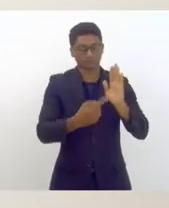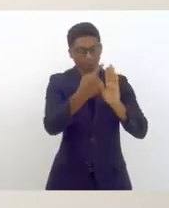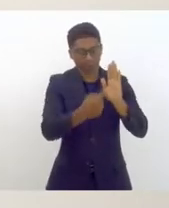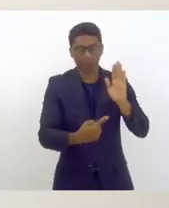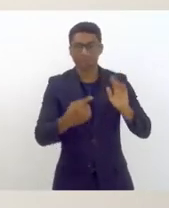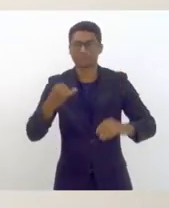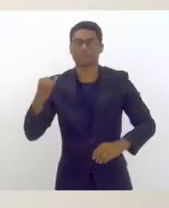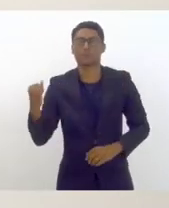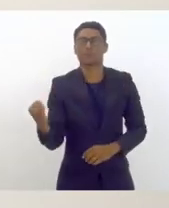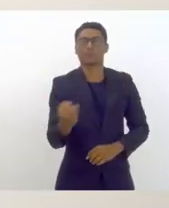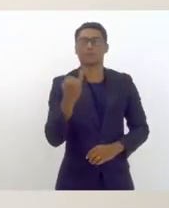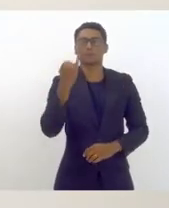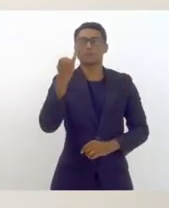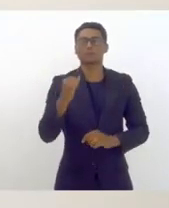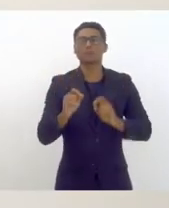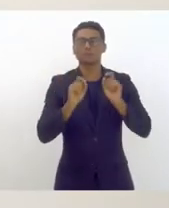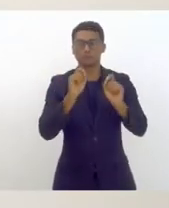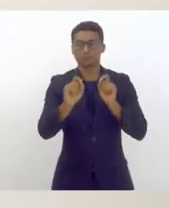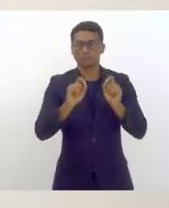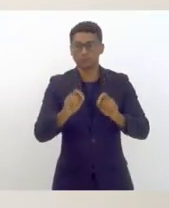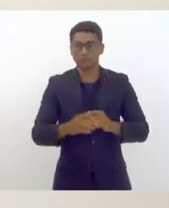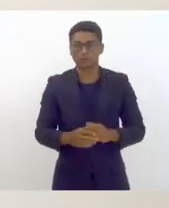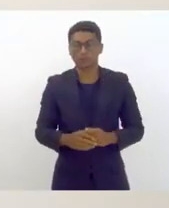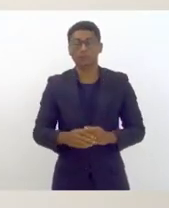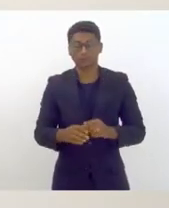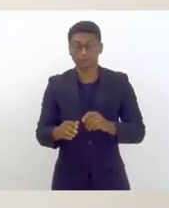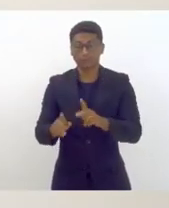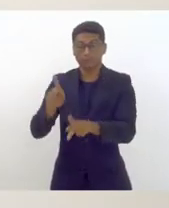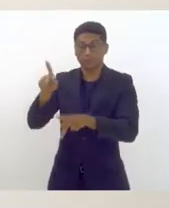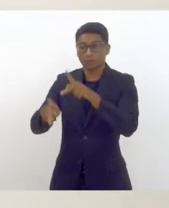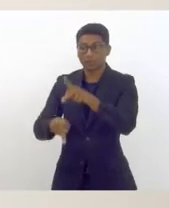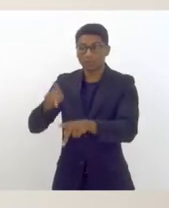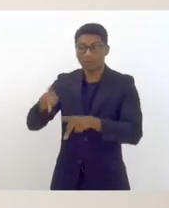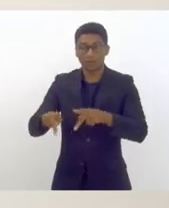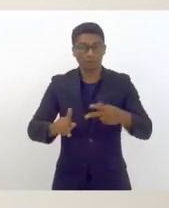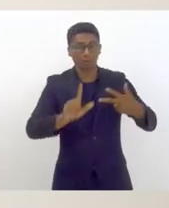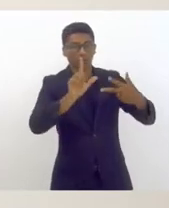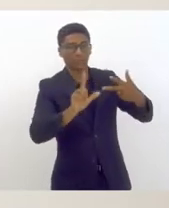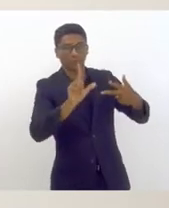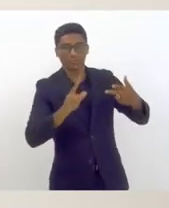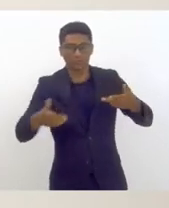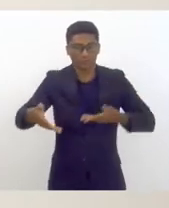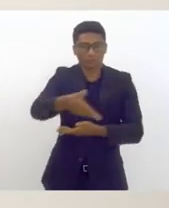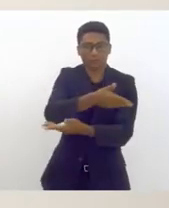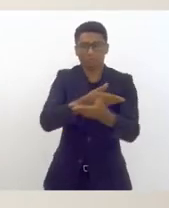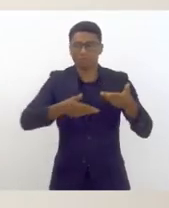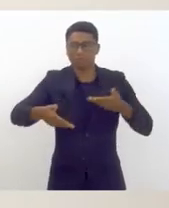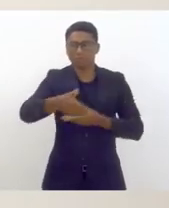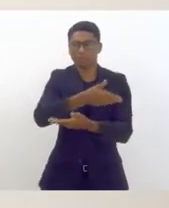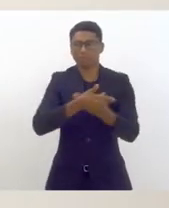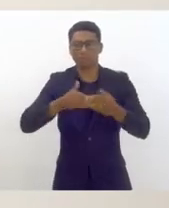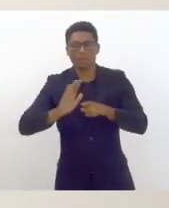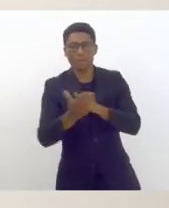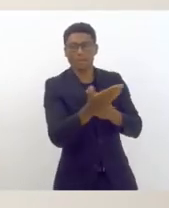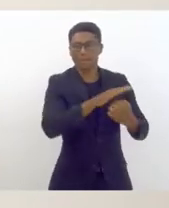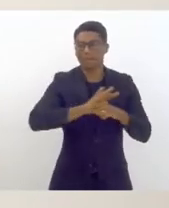do processo colaborativo entre a população e o poder legislativo. E essa ideia do Legisla